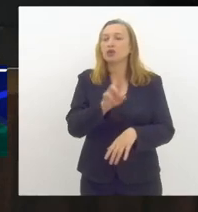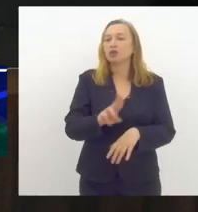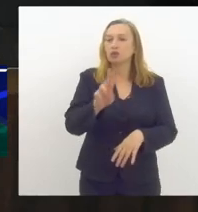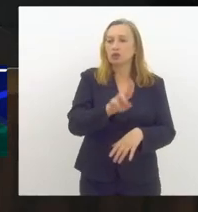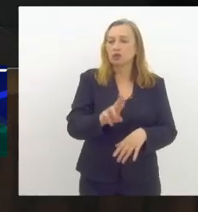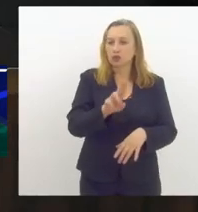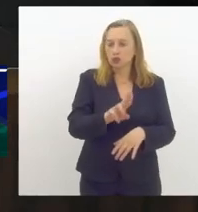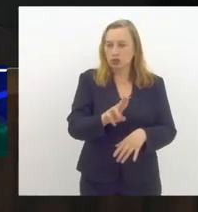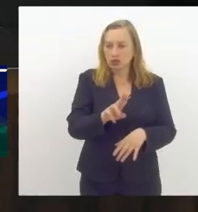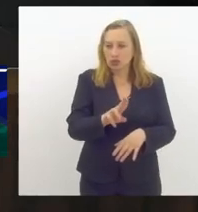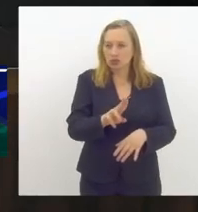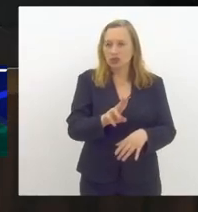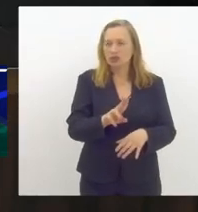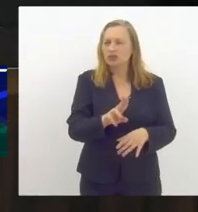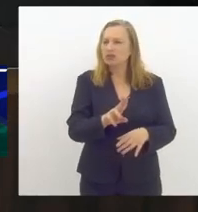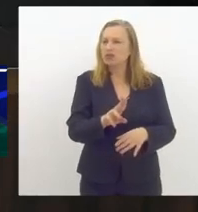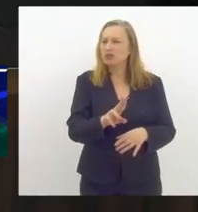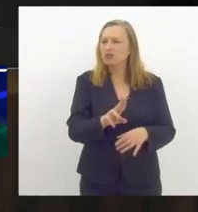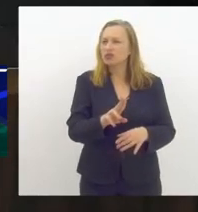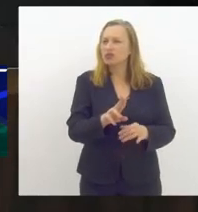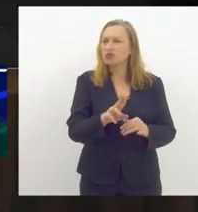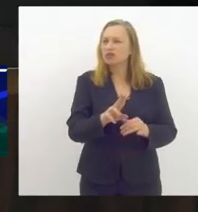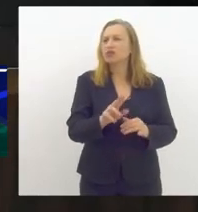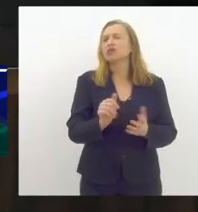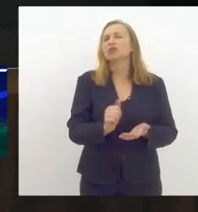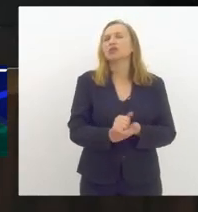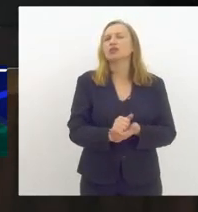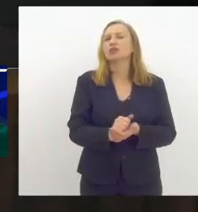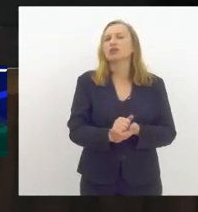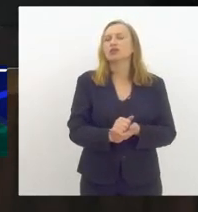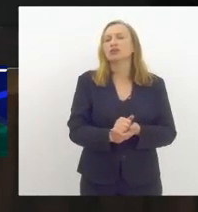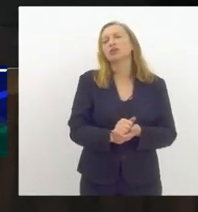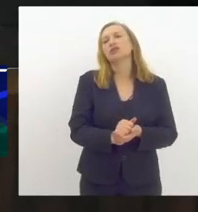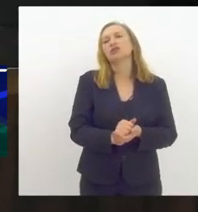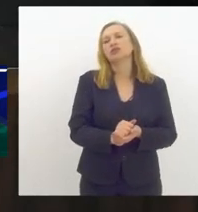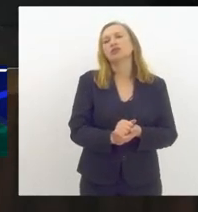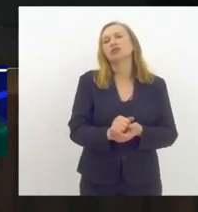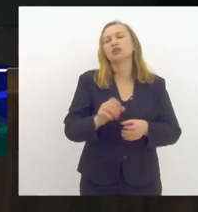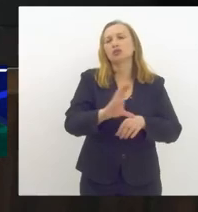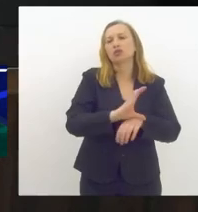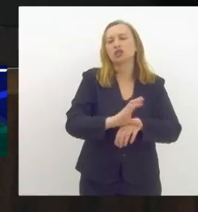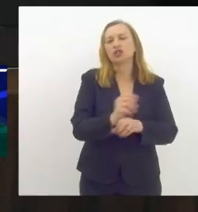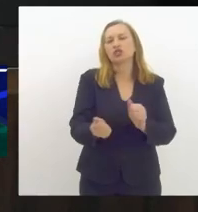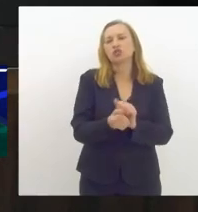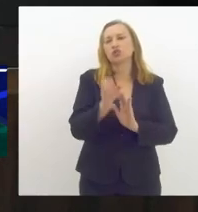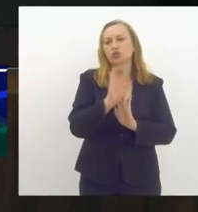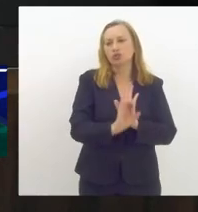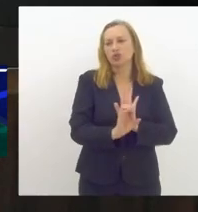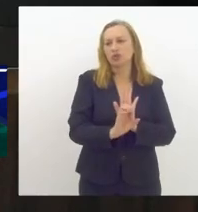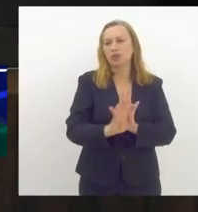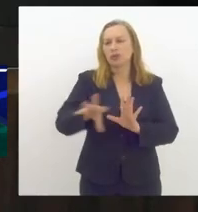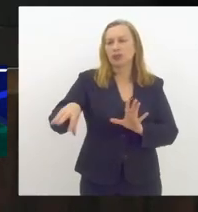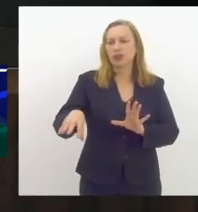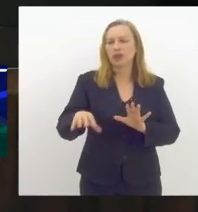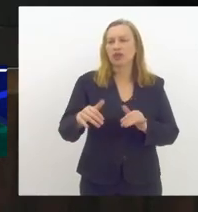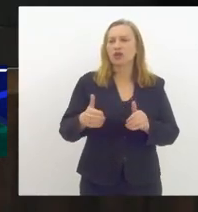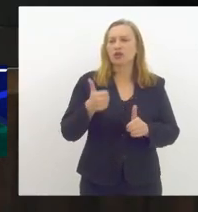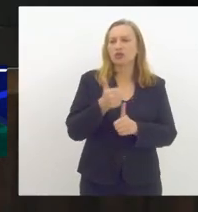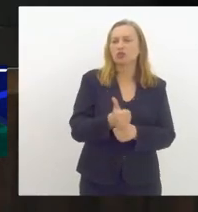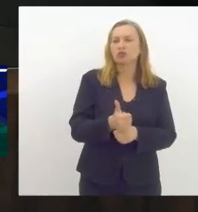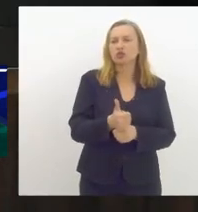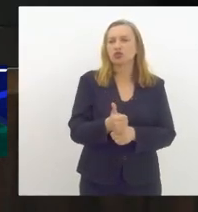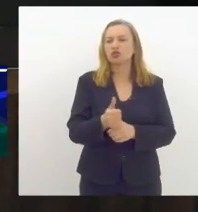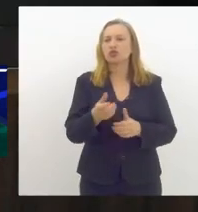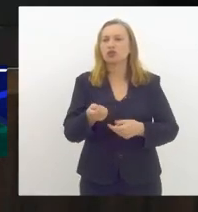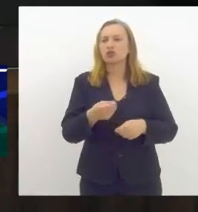do bem descrito na forma que menciona pareceres da comissão de quais são os pela condicionalidade com emendas concluído O substitutivo de